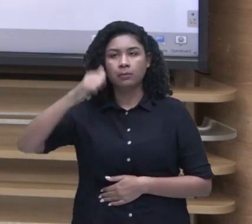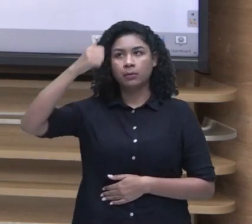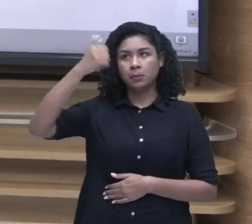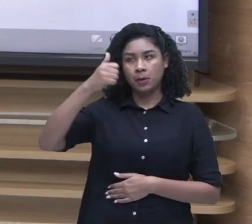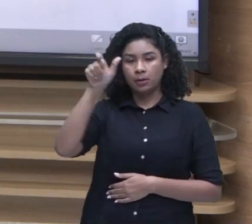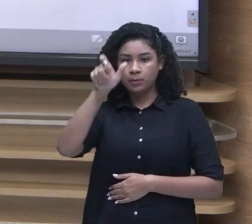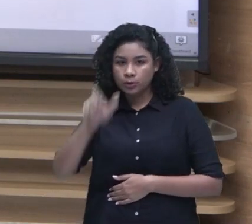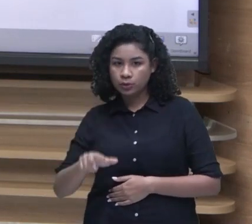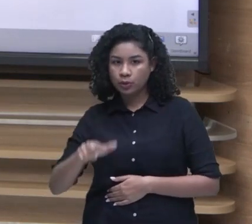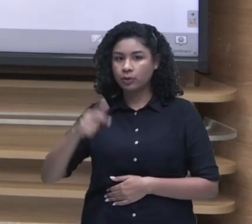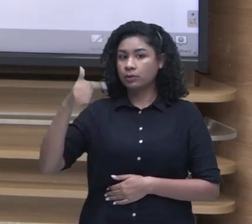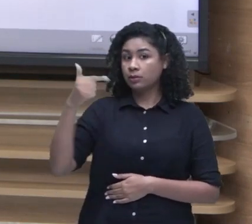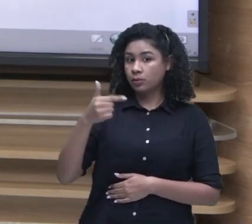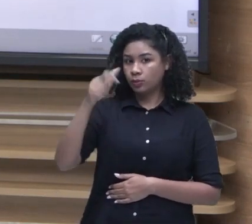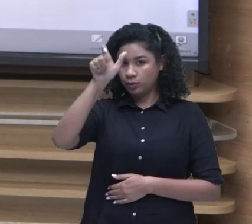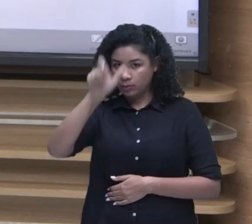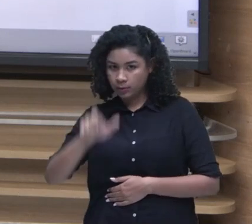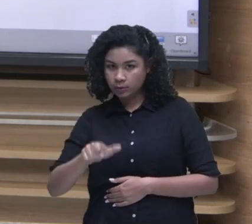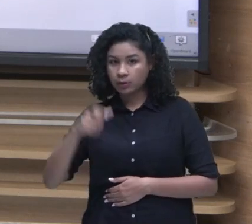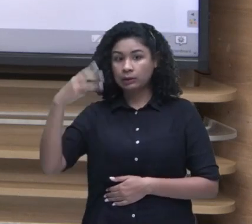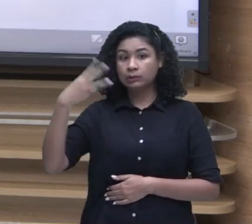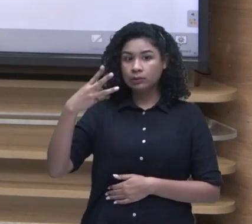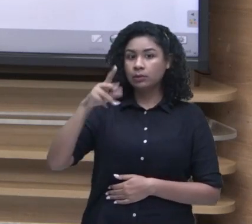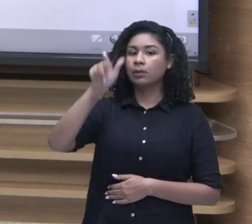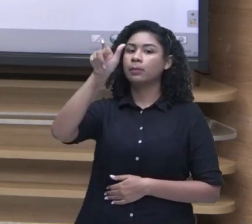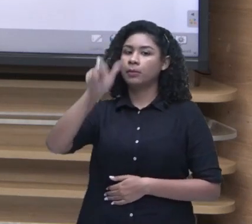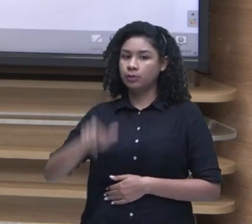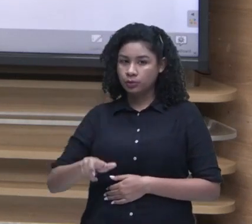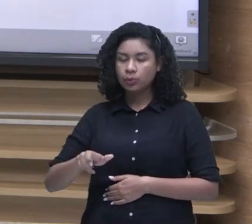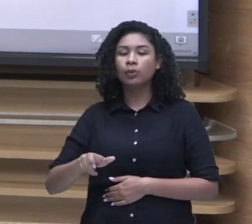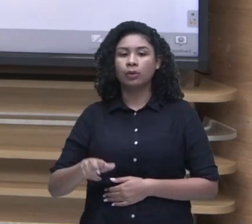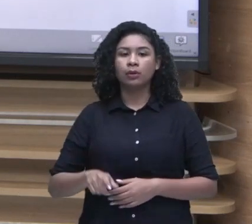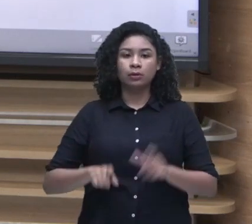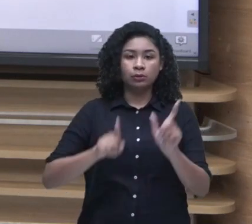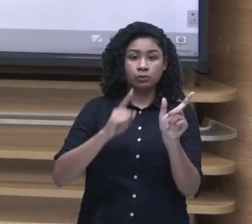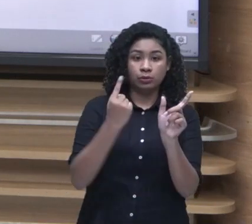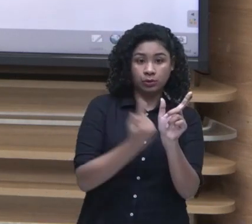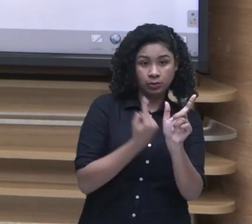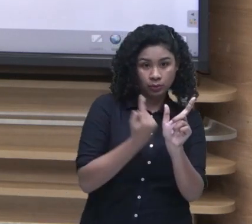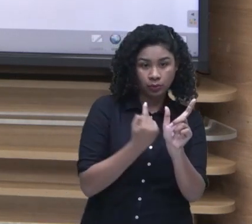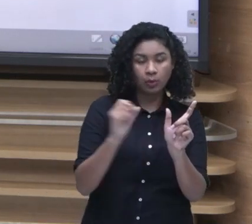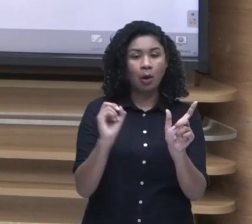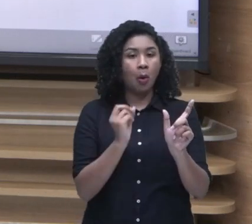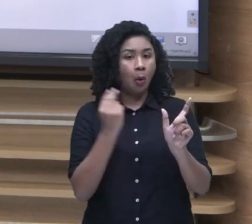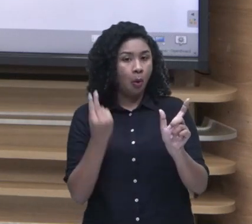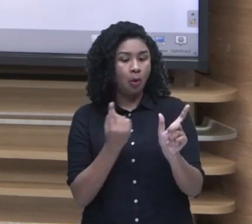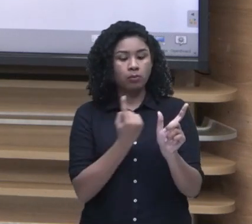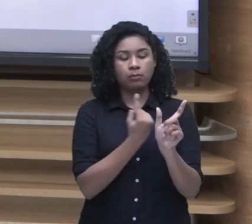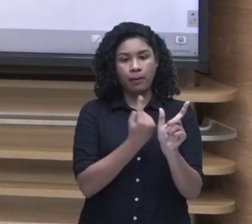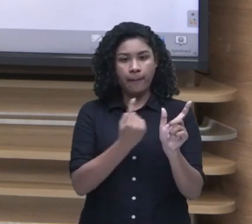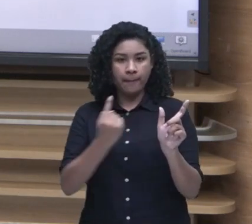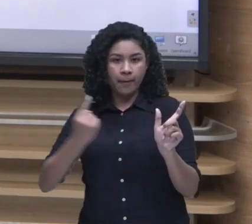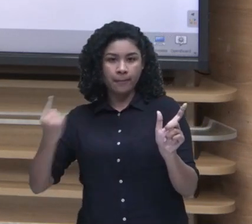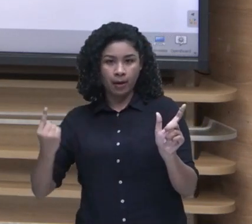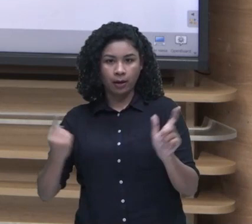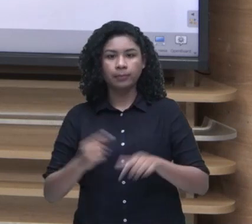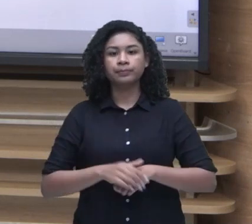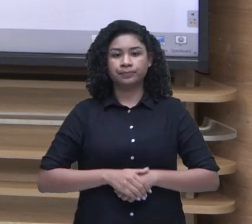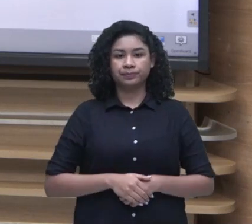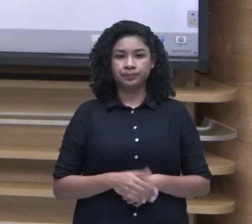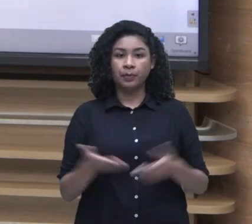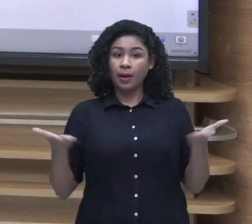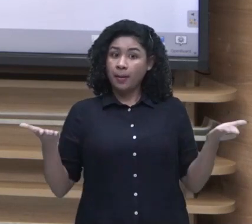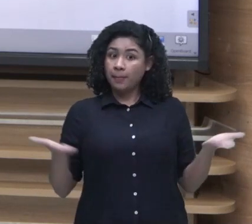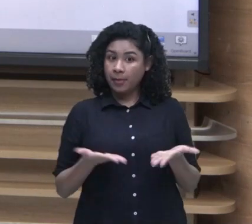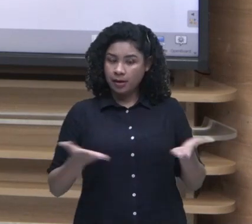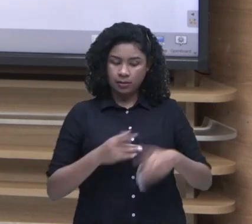do singular, a primeira, segunda e terceira pessoa do plural. Então, o presente, eu canto.